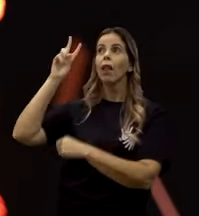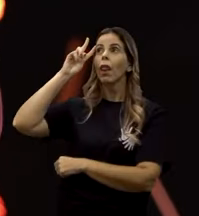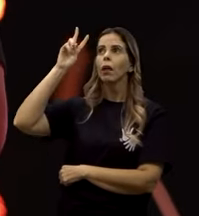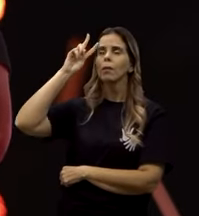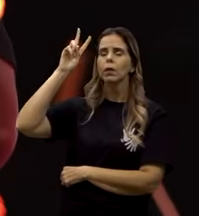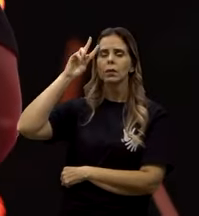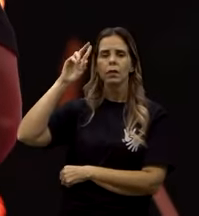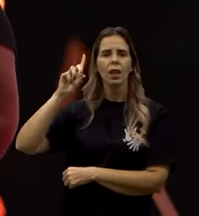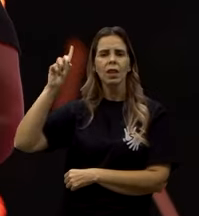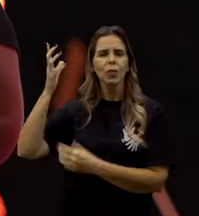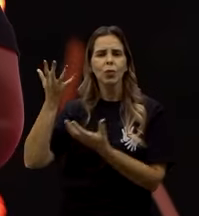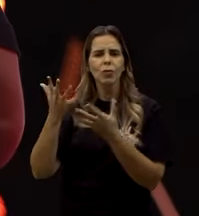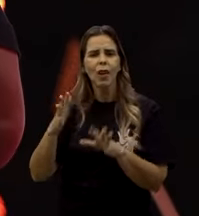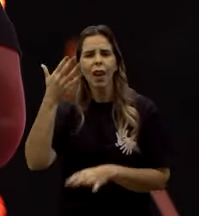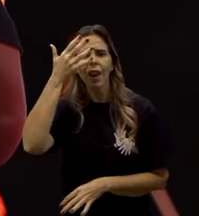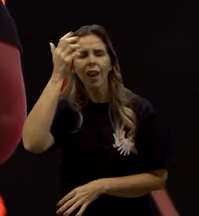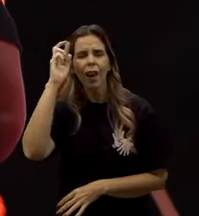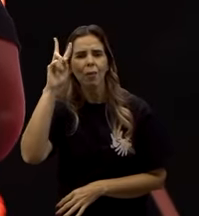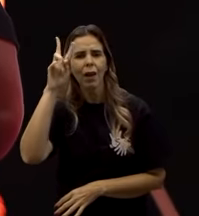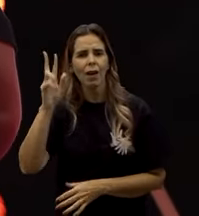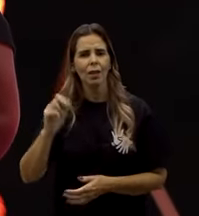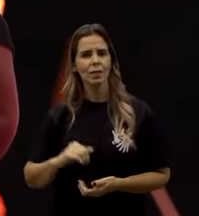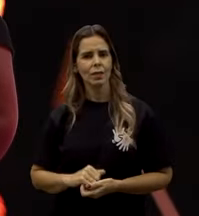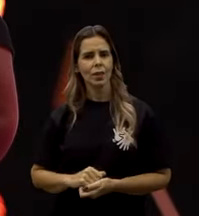de coisa que nem Deus quer Lembrar Mais